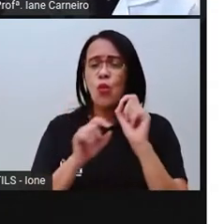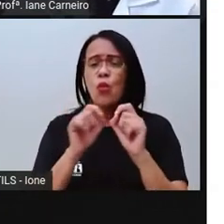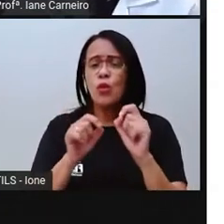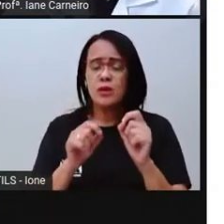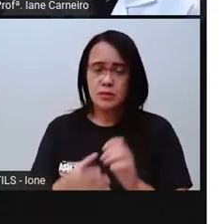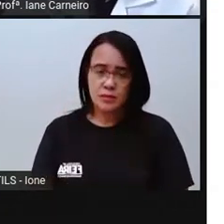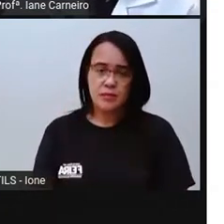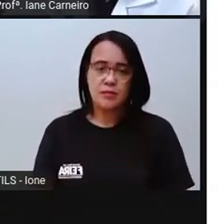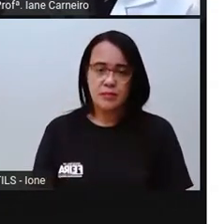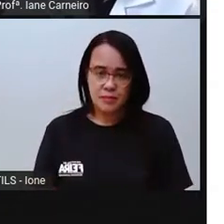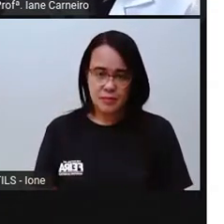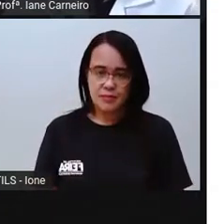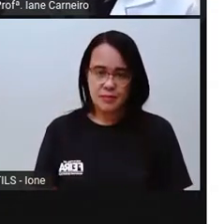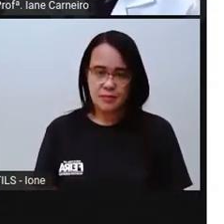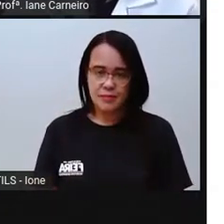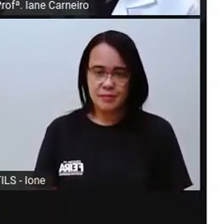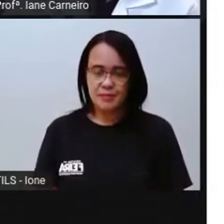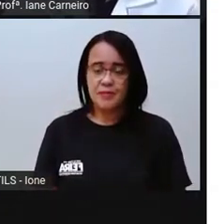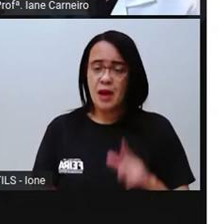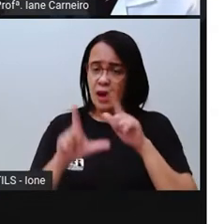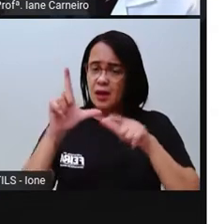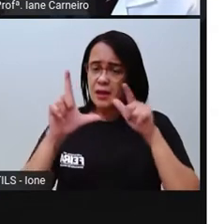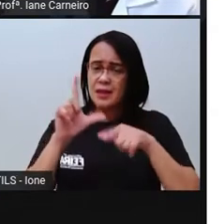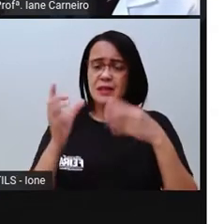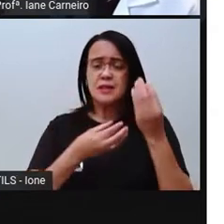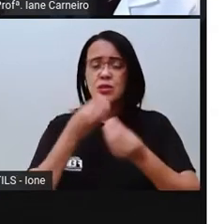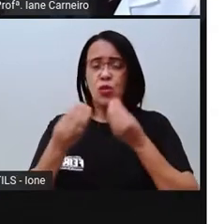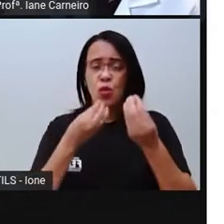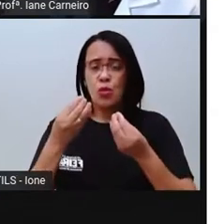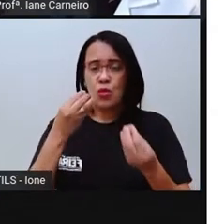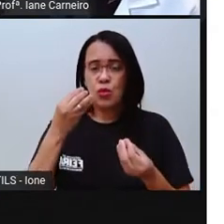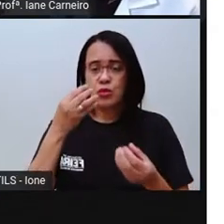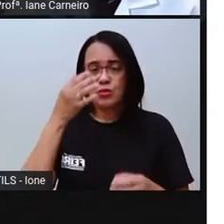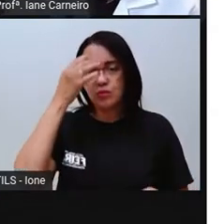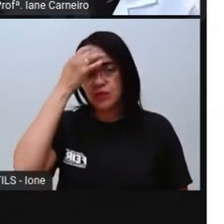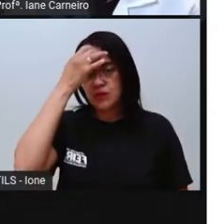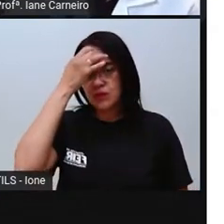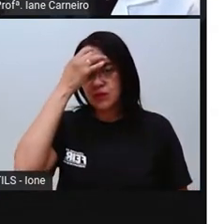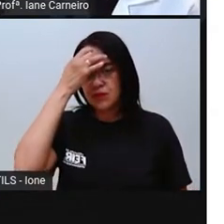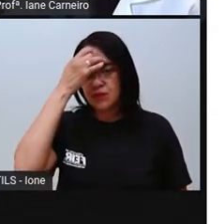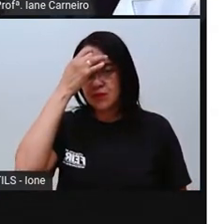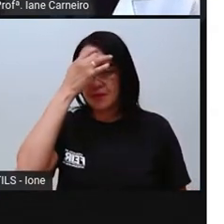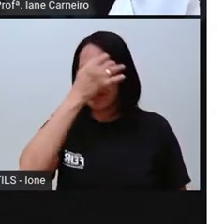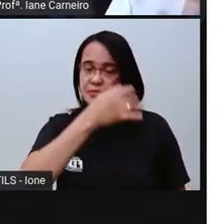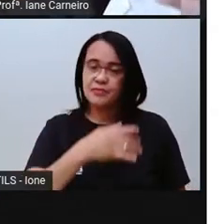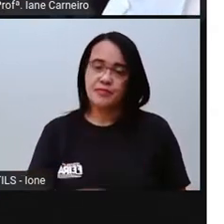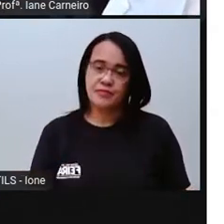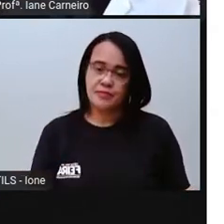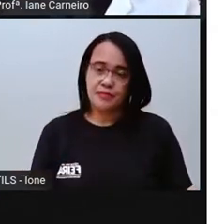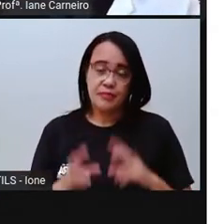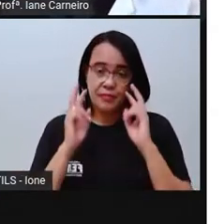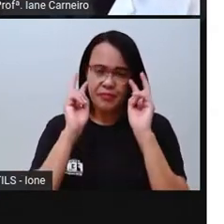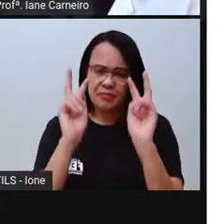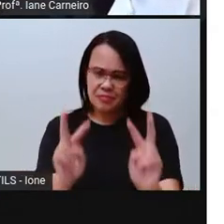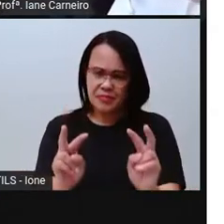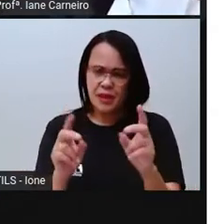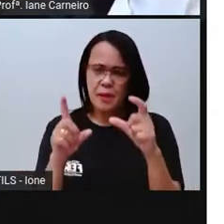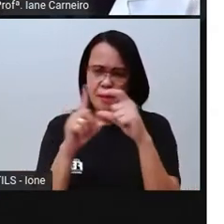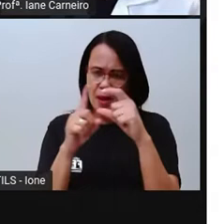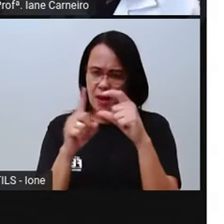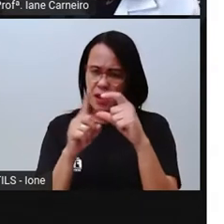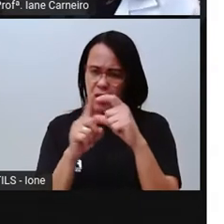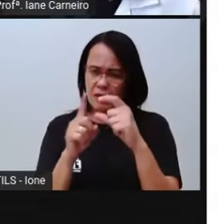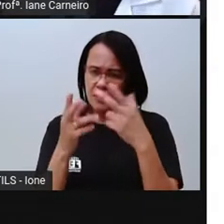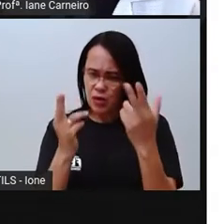Olhem o traçado da letra, né? Parece que esse nome está escrito aonde? Vocês já viram alguma palavra escrita